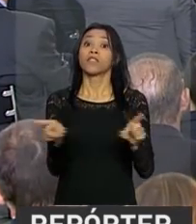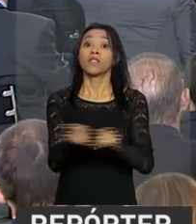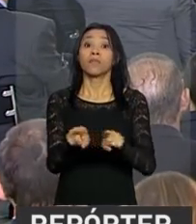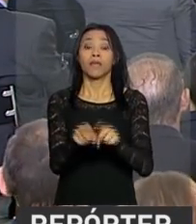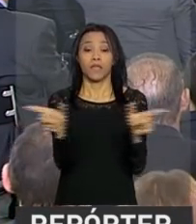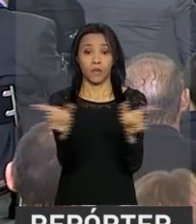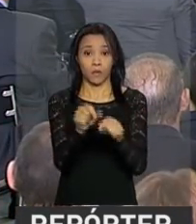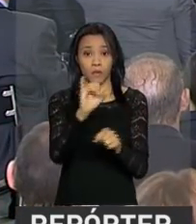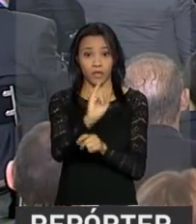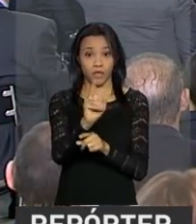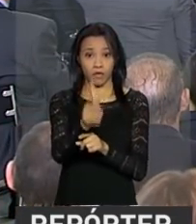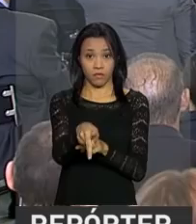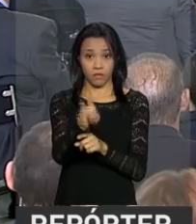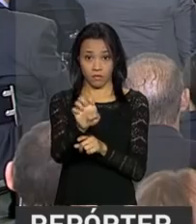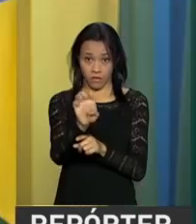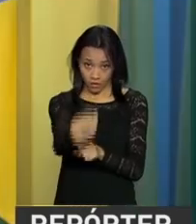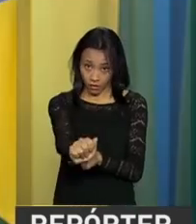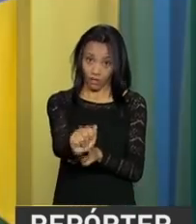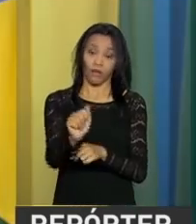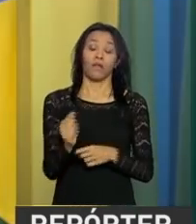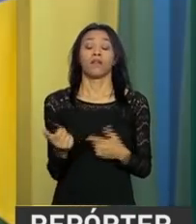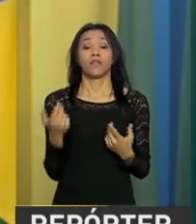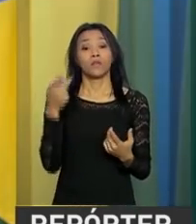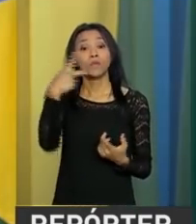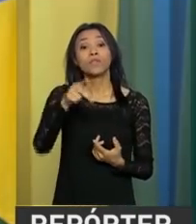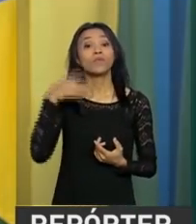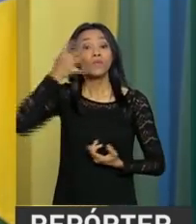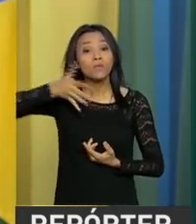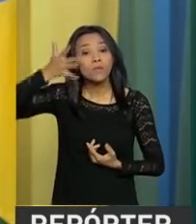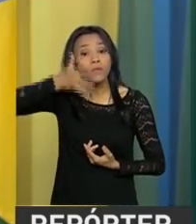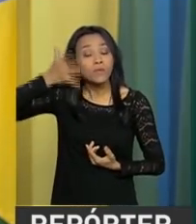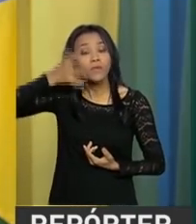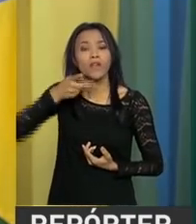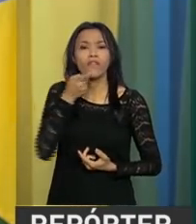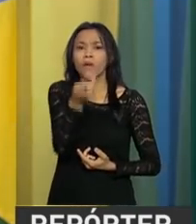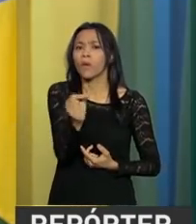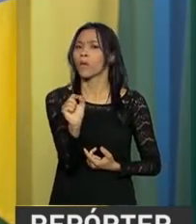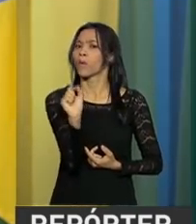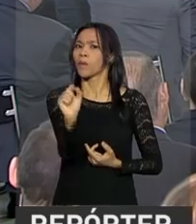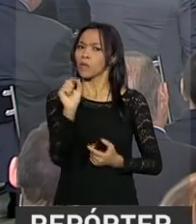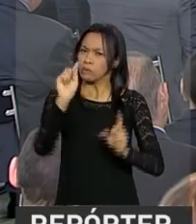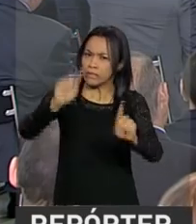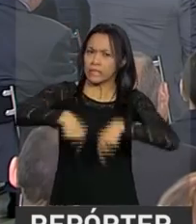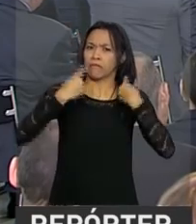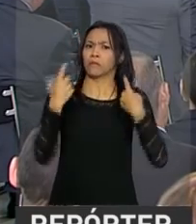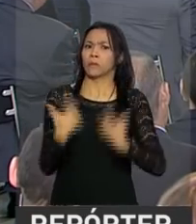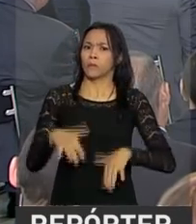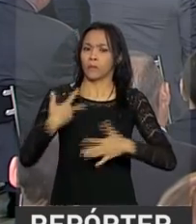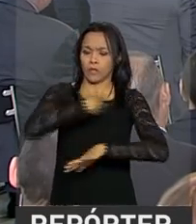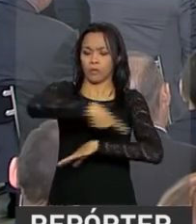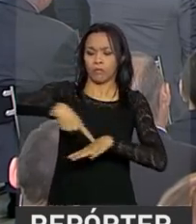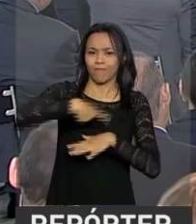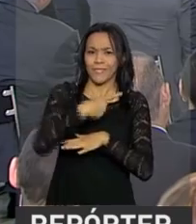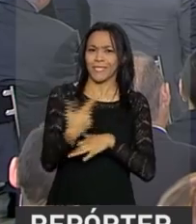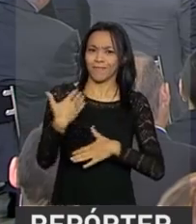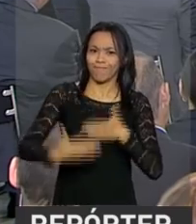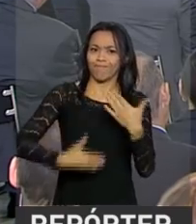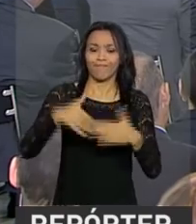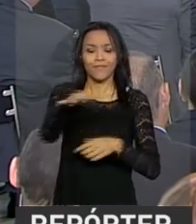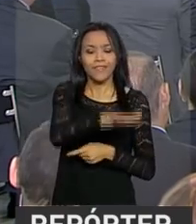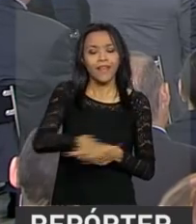Pesquisa Econômica Aplicada, o IPEA. Em seu discurso, Michel Temer falou sobre os desafios que o país enfrenta na